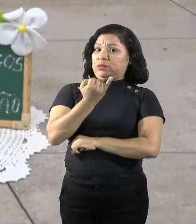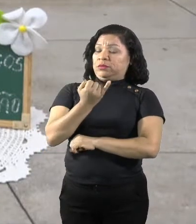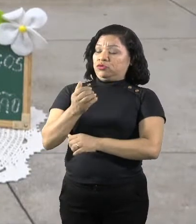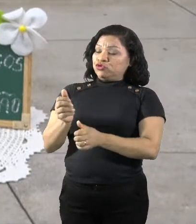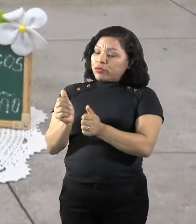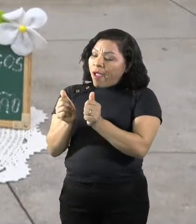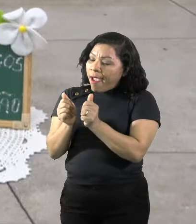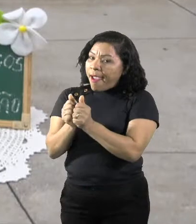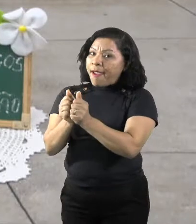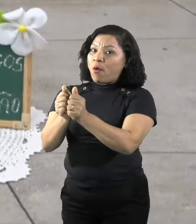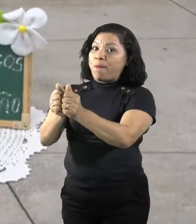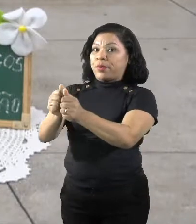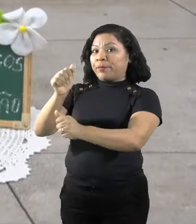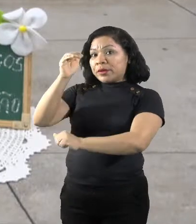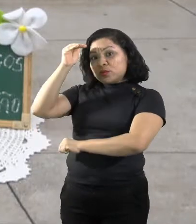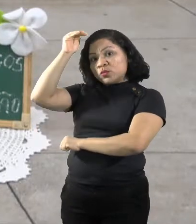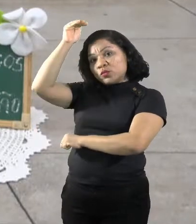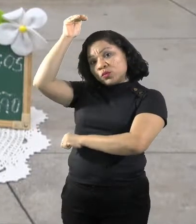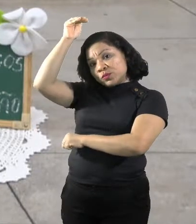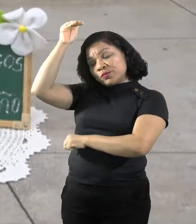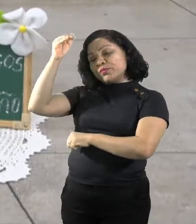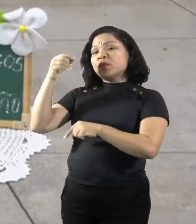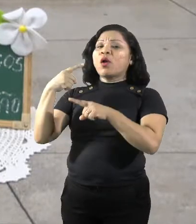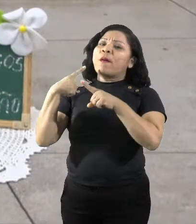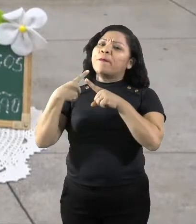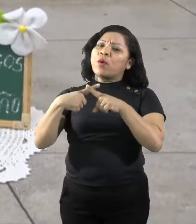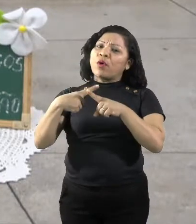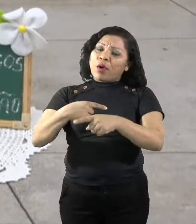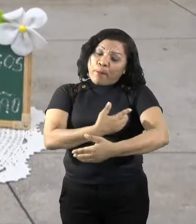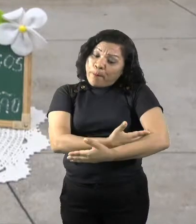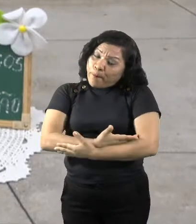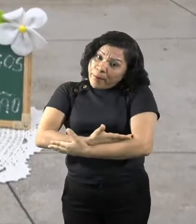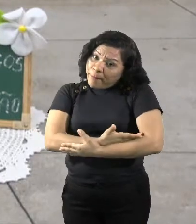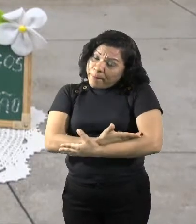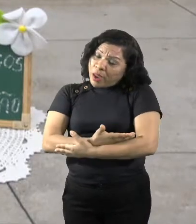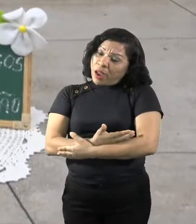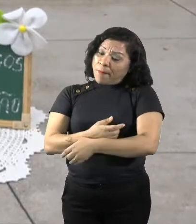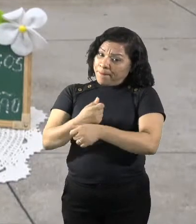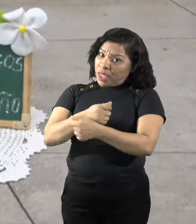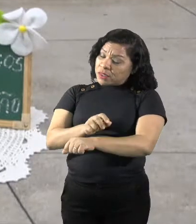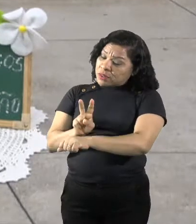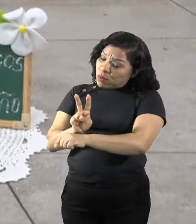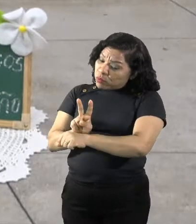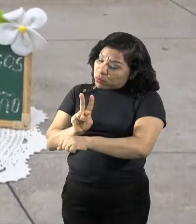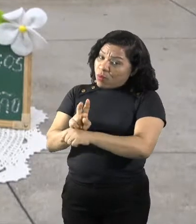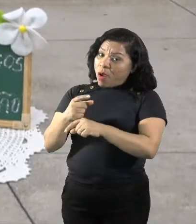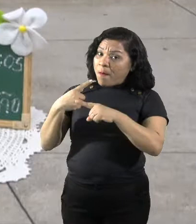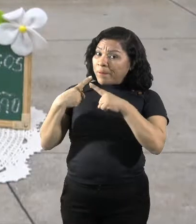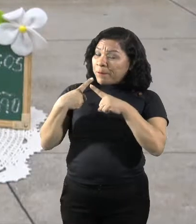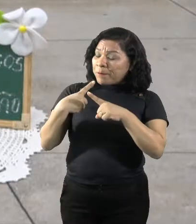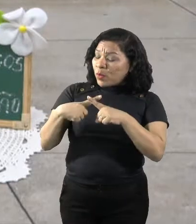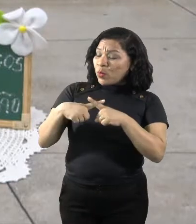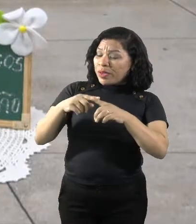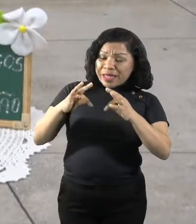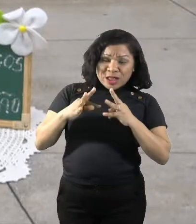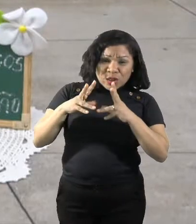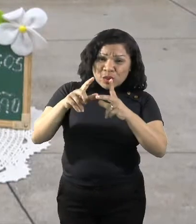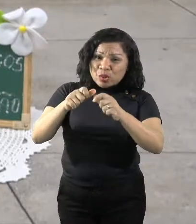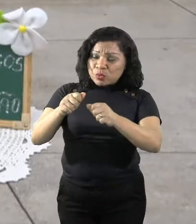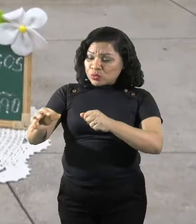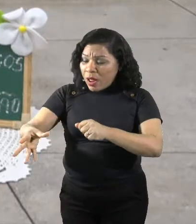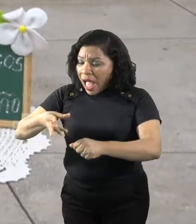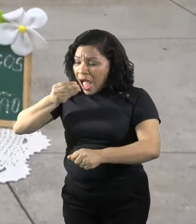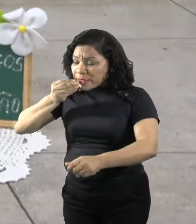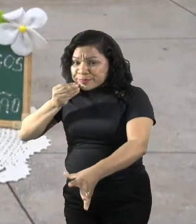Porque criança nessa idade, tudo que pega, ele leva à boca. Então, para que não leve risco ao bebê,